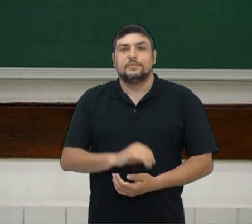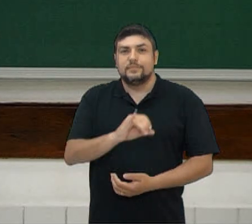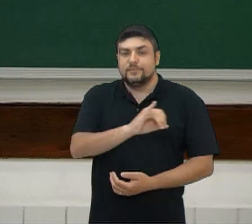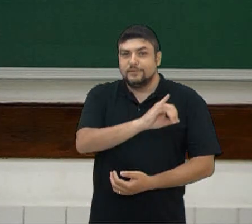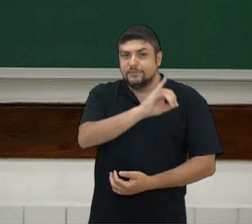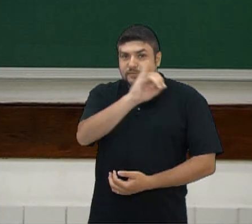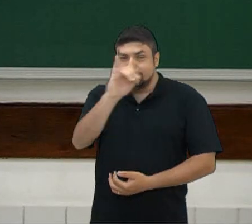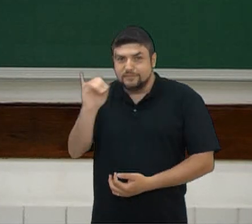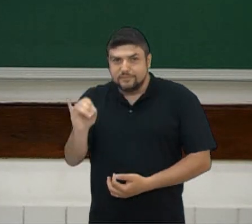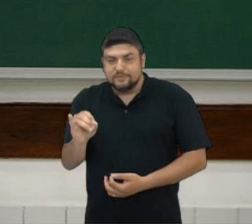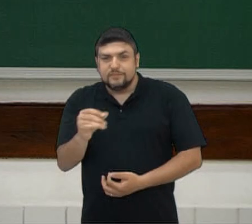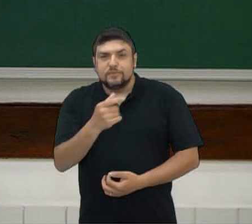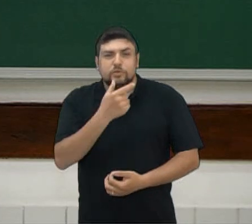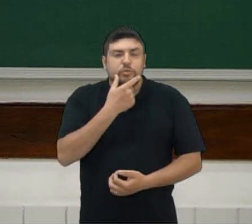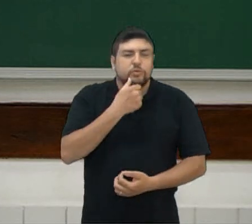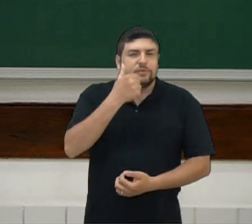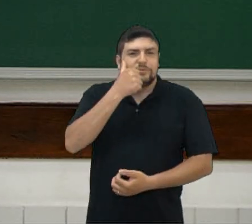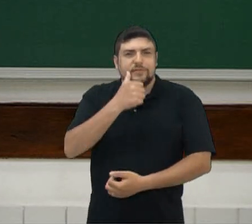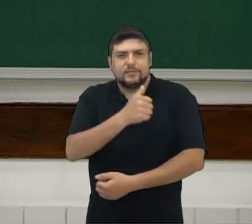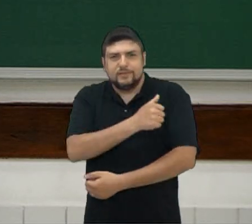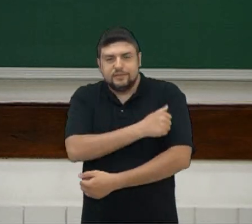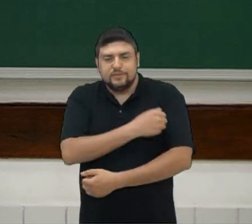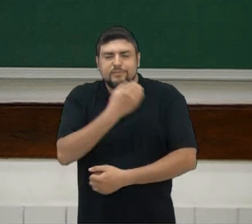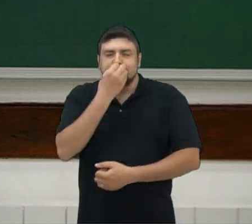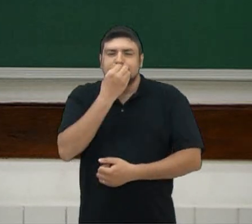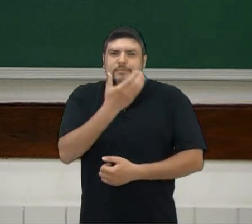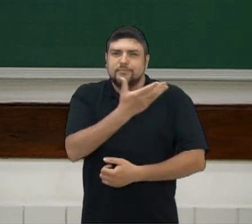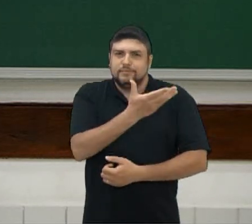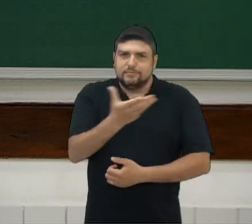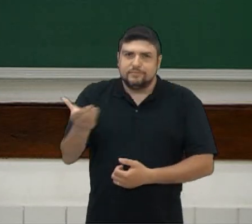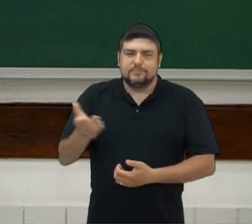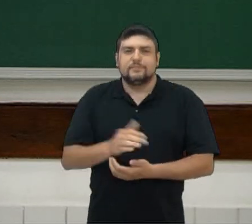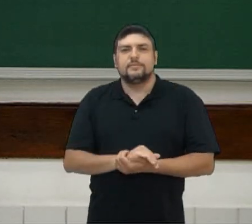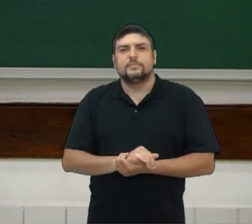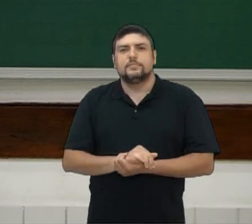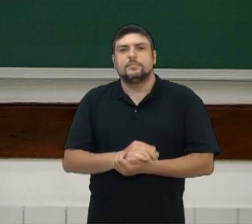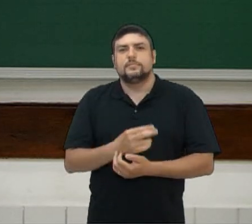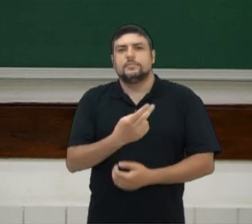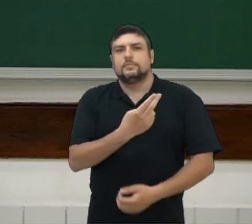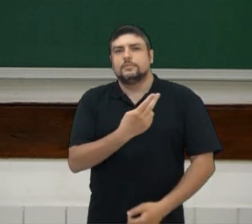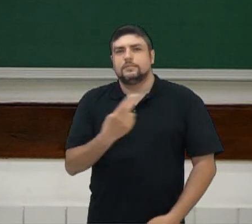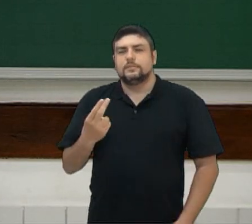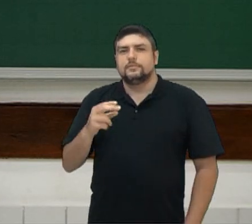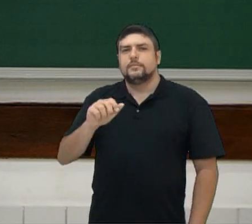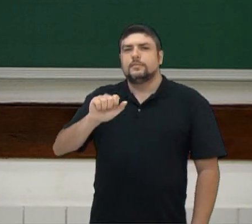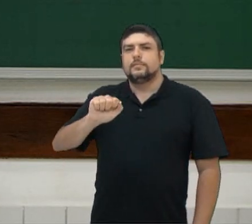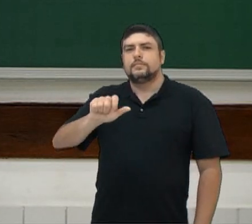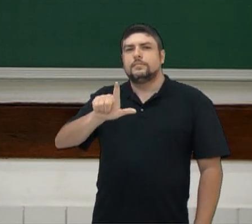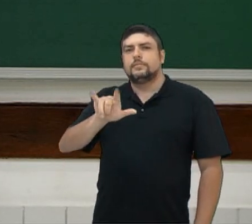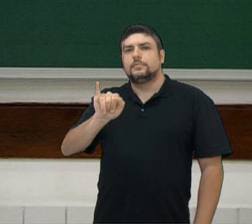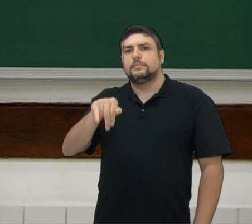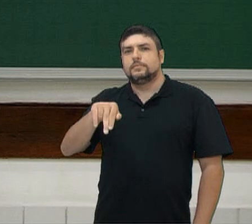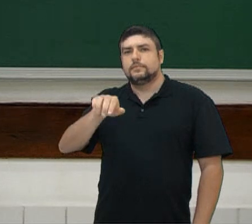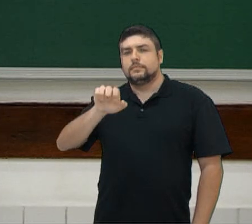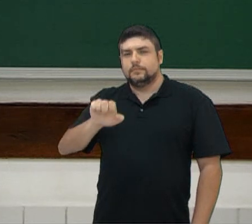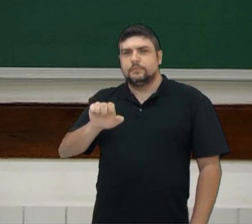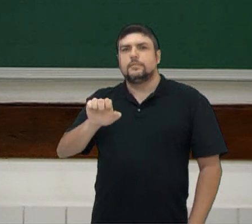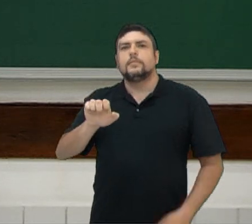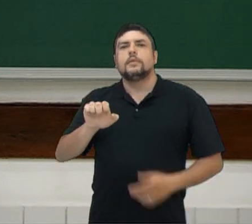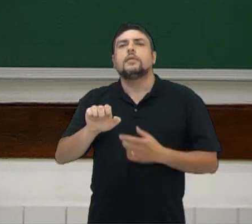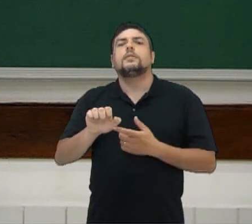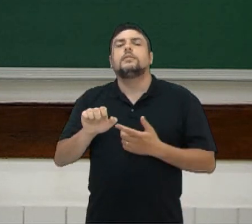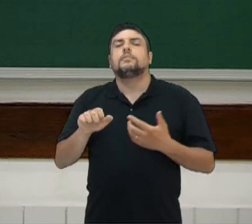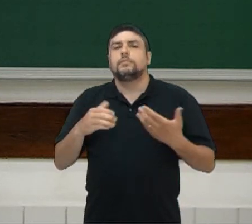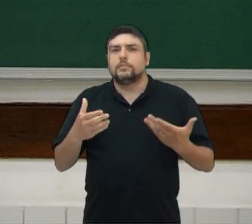Olá, alunas e alunos desse Paraná, tudo bem com vocês? Eu sou a professora Aline de Azevedo, então sei que vocês